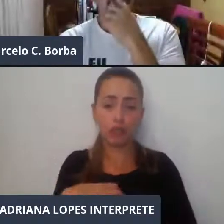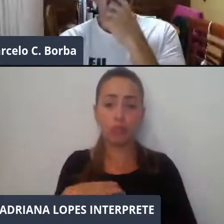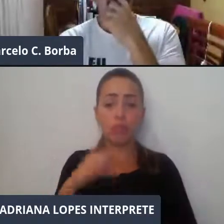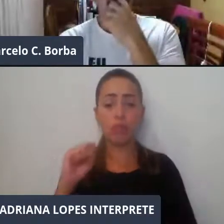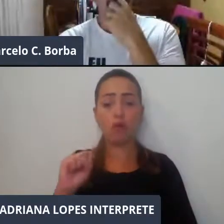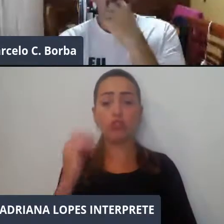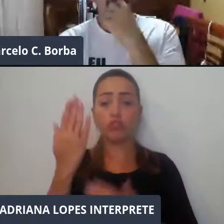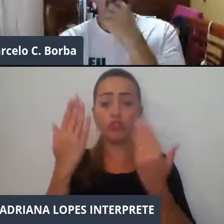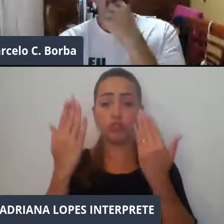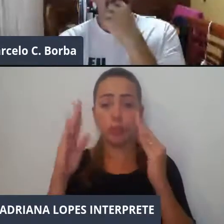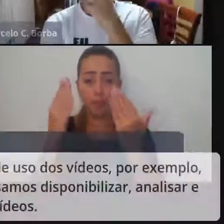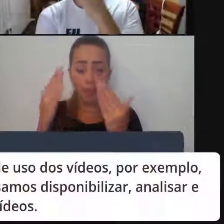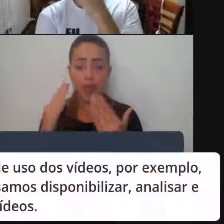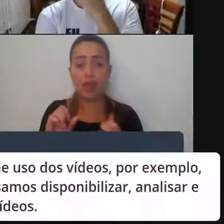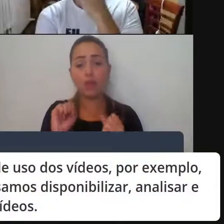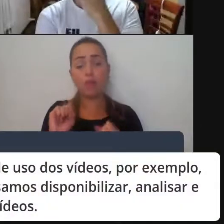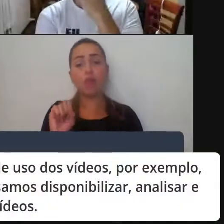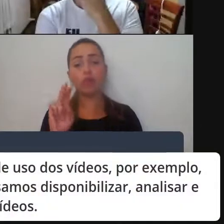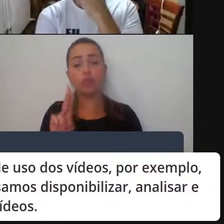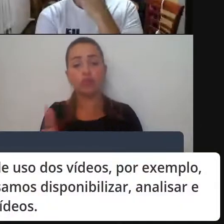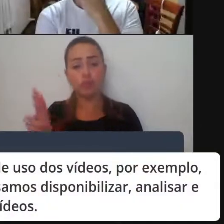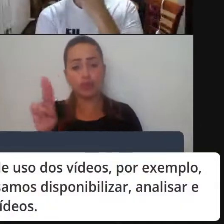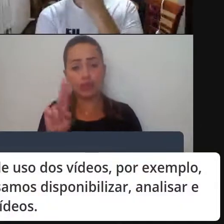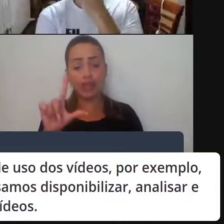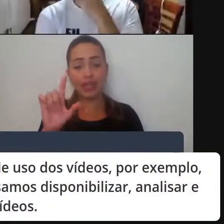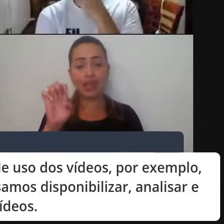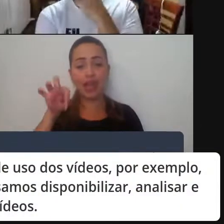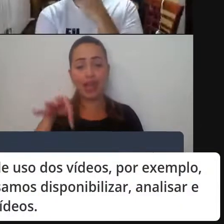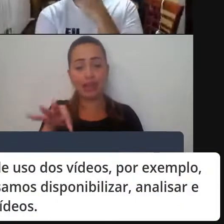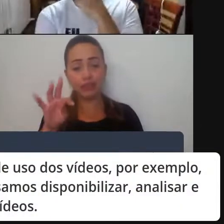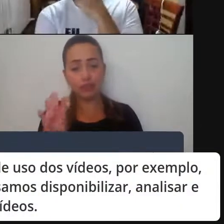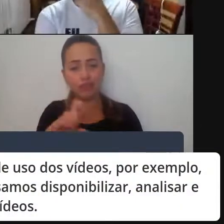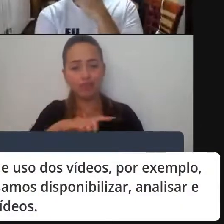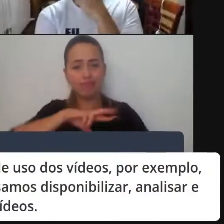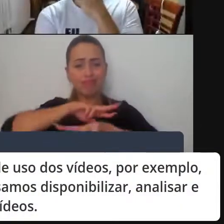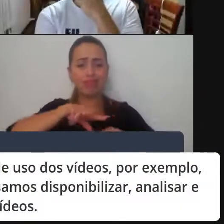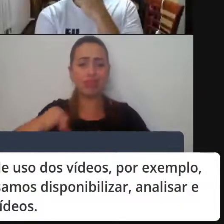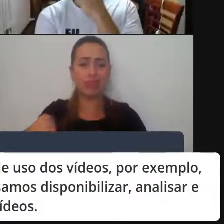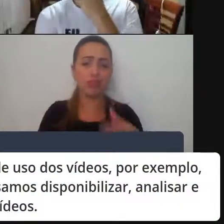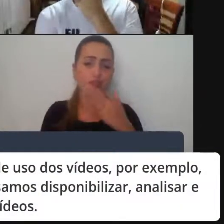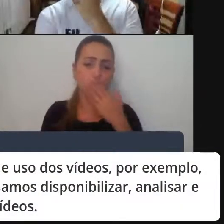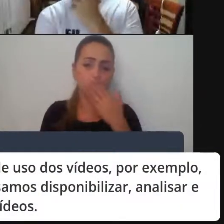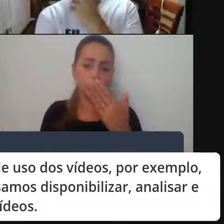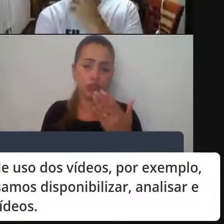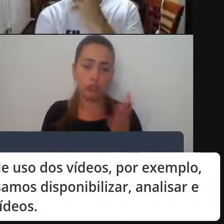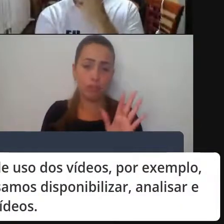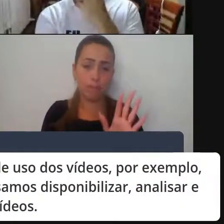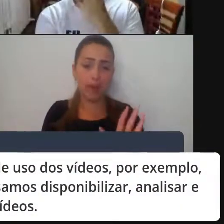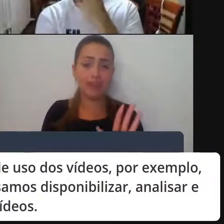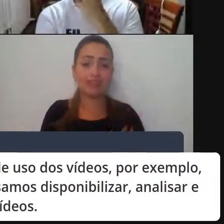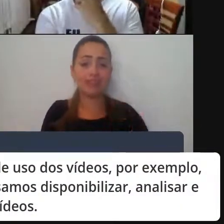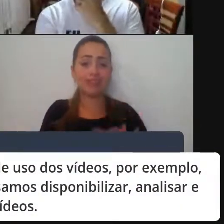espelho, ele pode ser utilizado como um espelho invertido. Então, vai depender muito